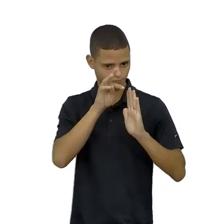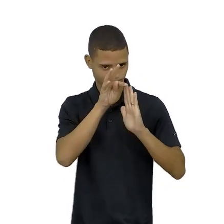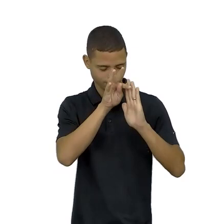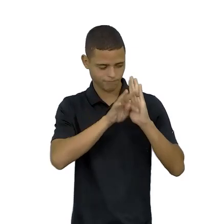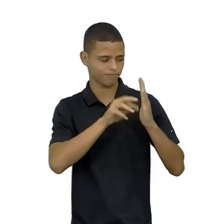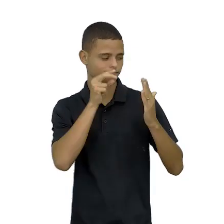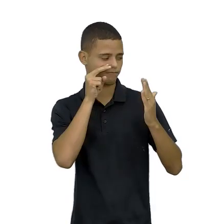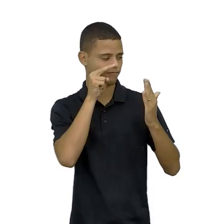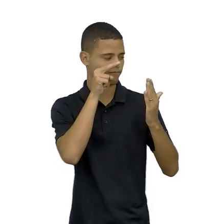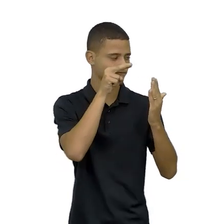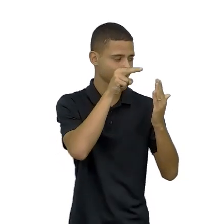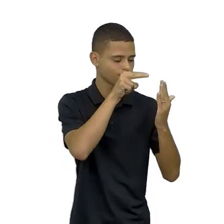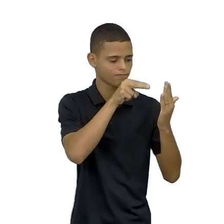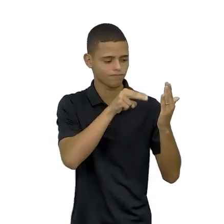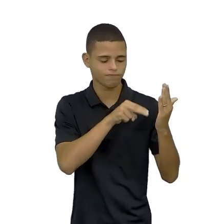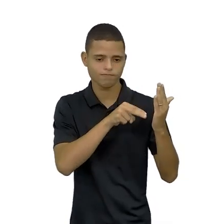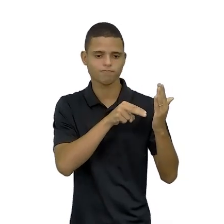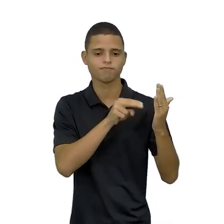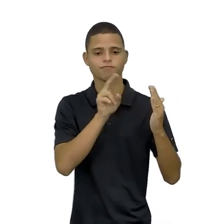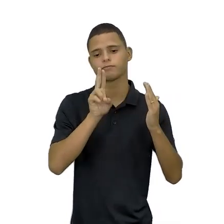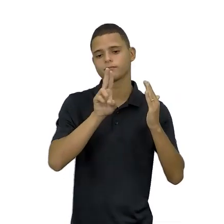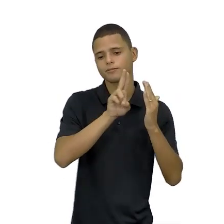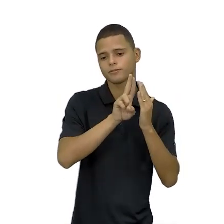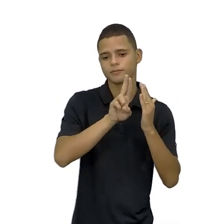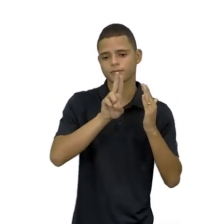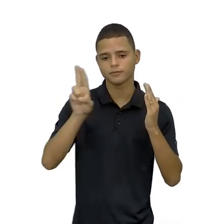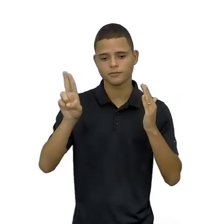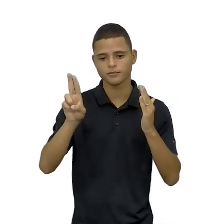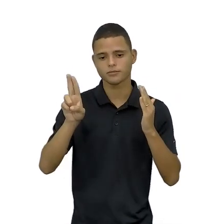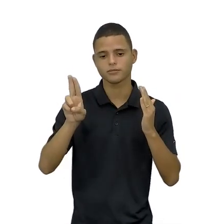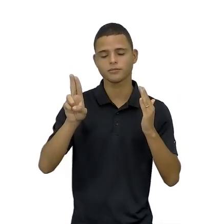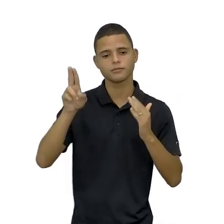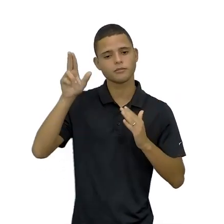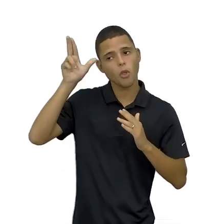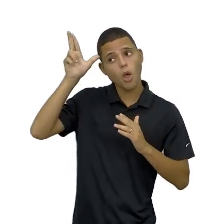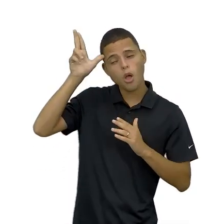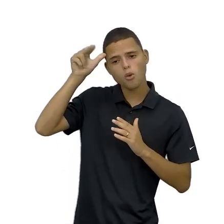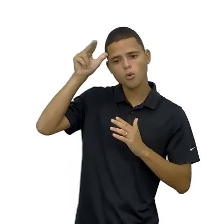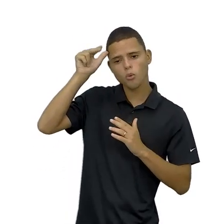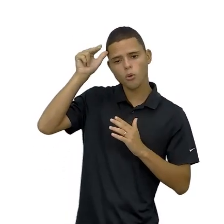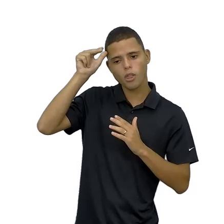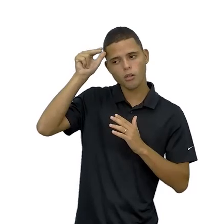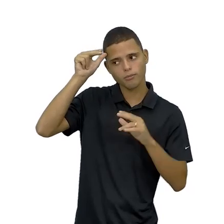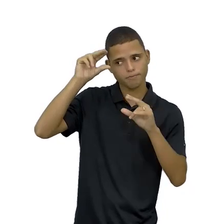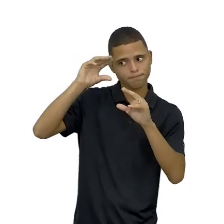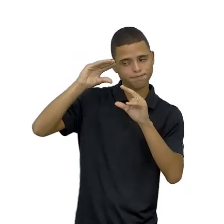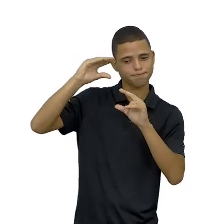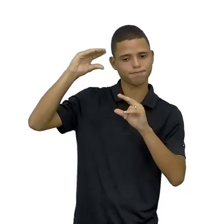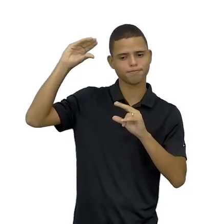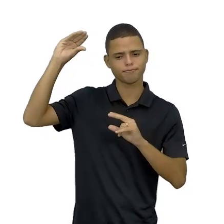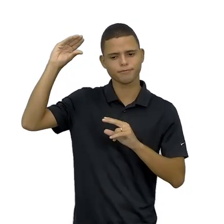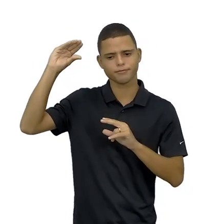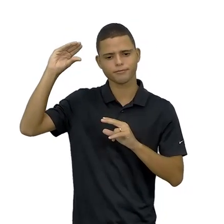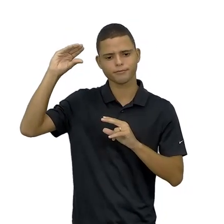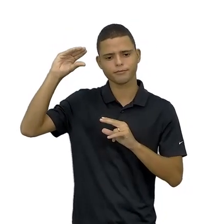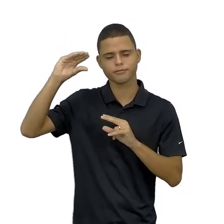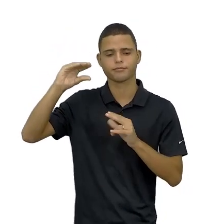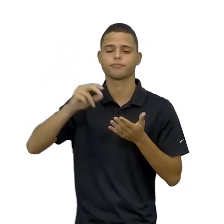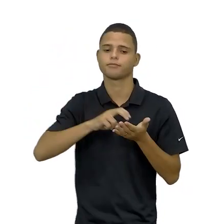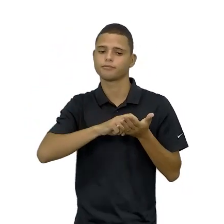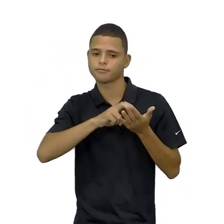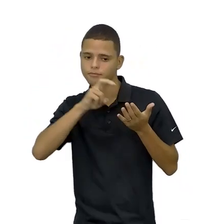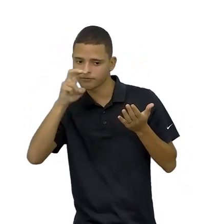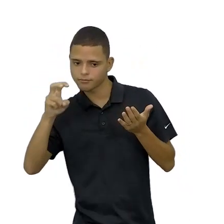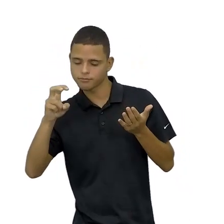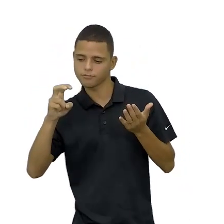ler, tá? Que chama-se O Coelho das Orelhas Compridas. Amanhecia no bosque,